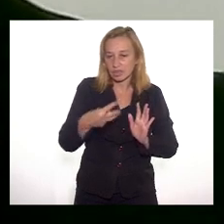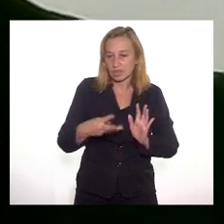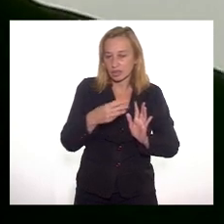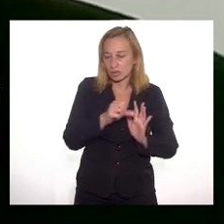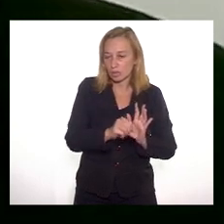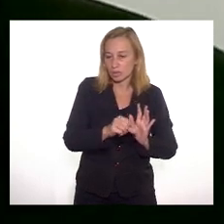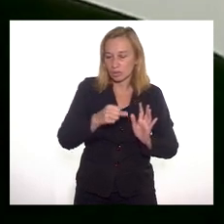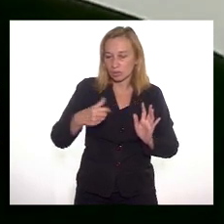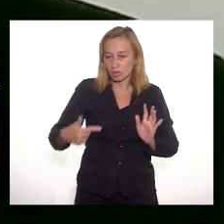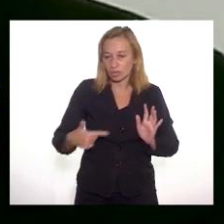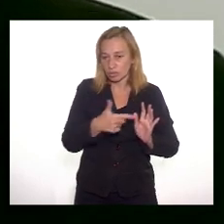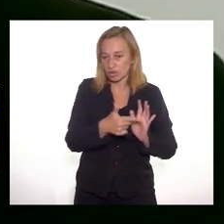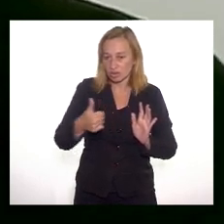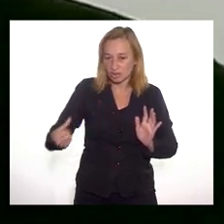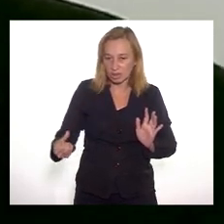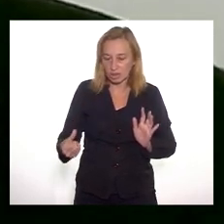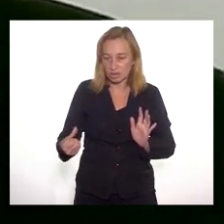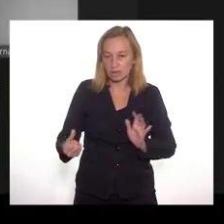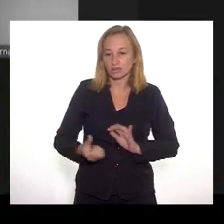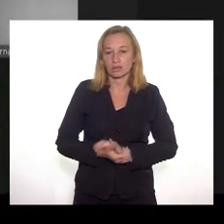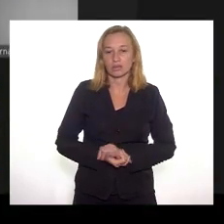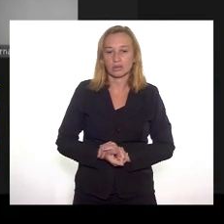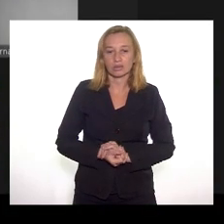2016, para uma nova análise.